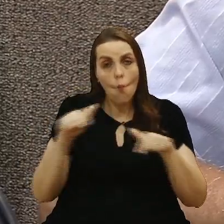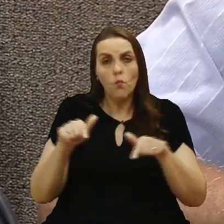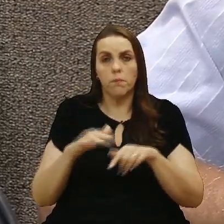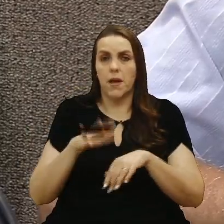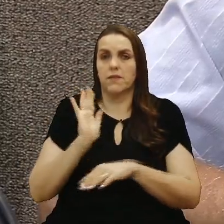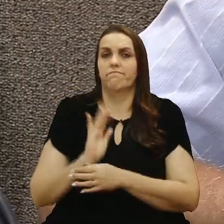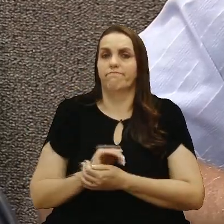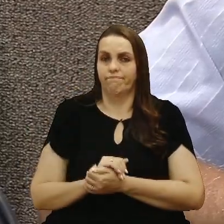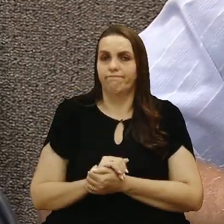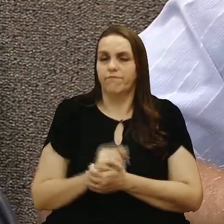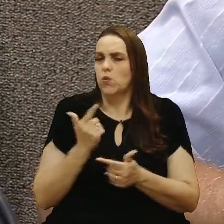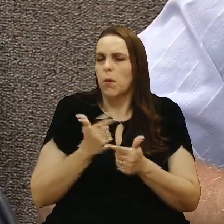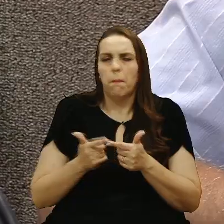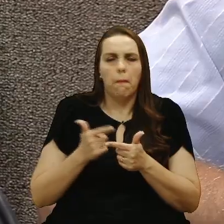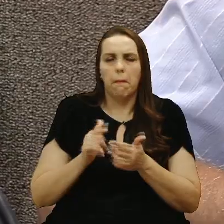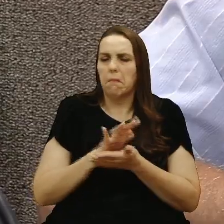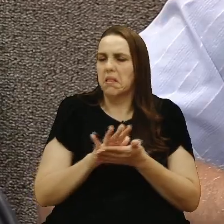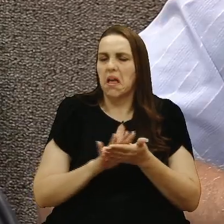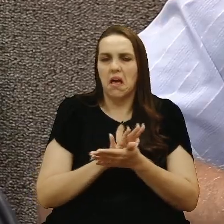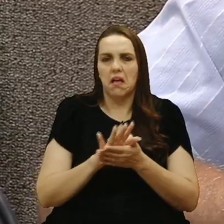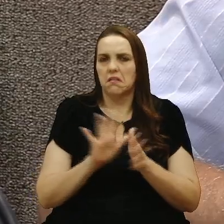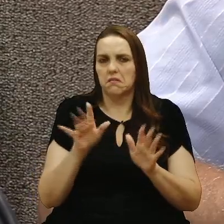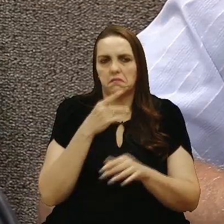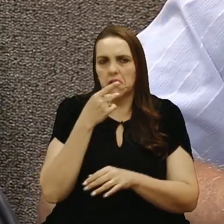Não tenho problema nenhum.